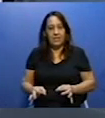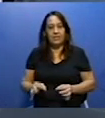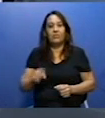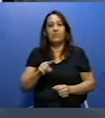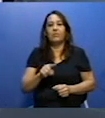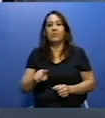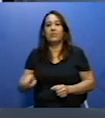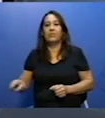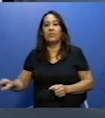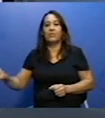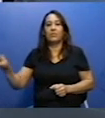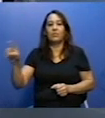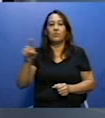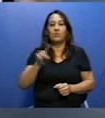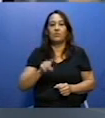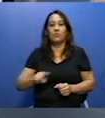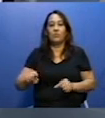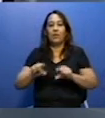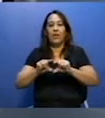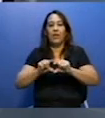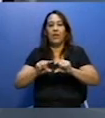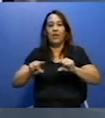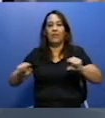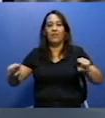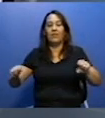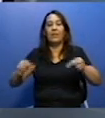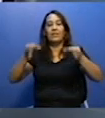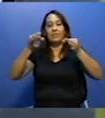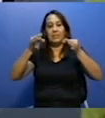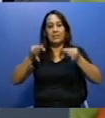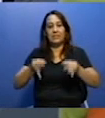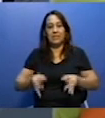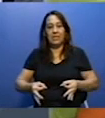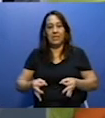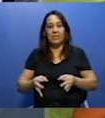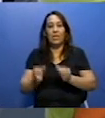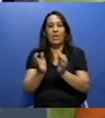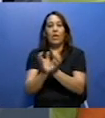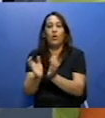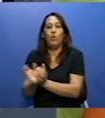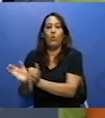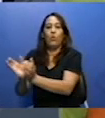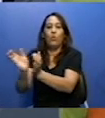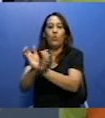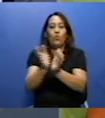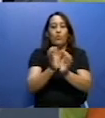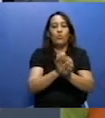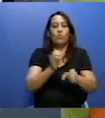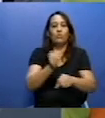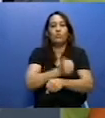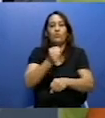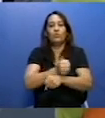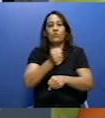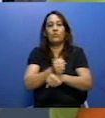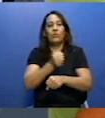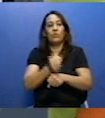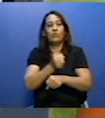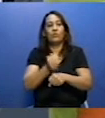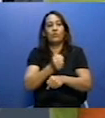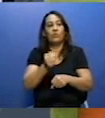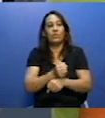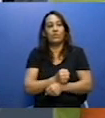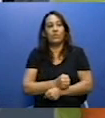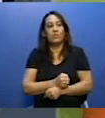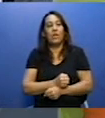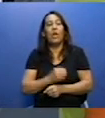Exatamente, olha só. O quarteirão é um conjunto de construções. Preste atenção aqui, ó. Essa aqui é da imagem passada,